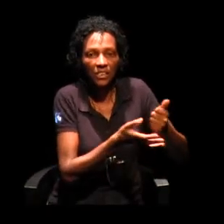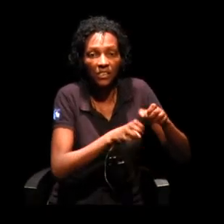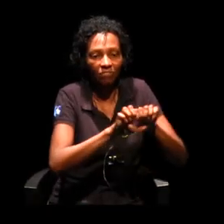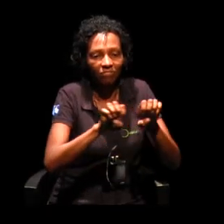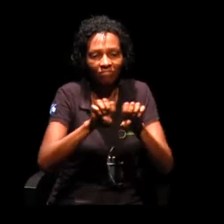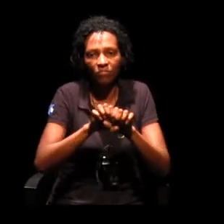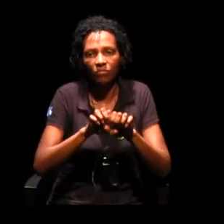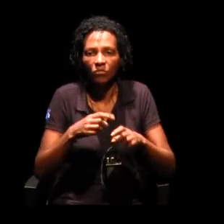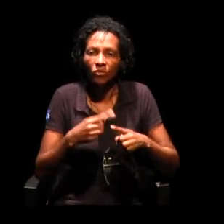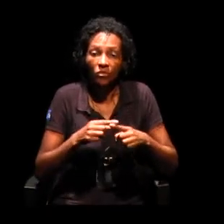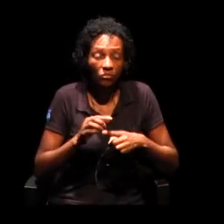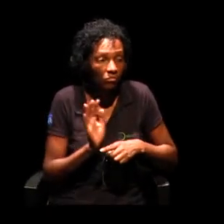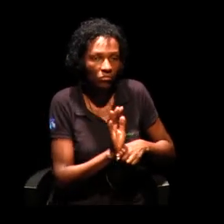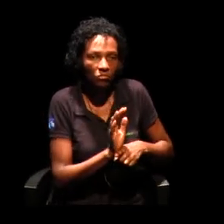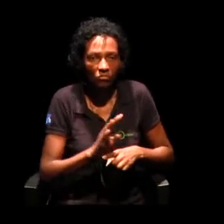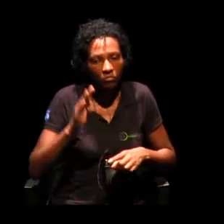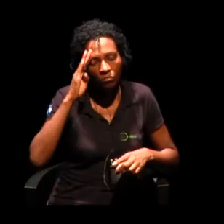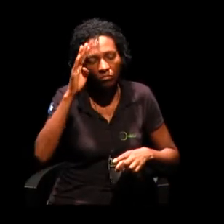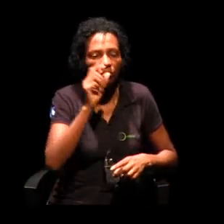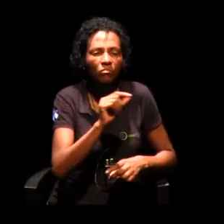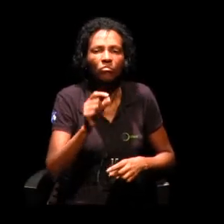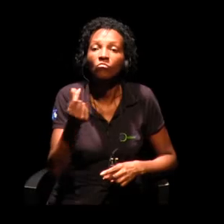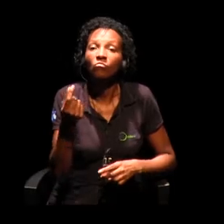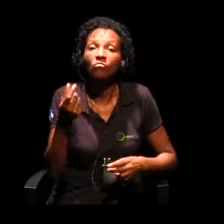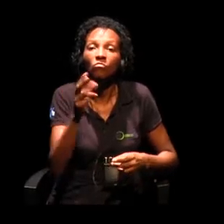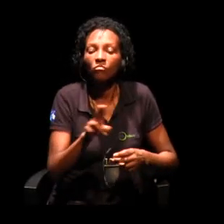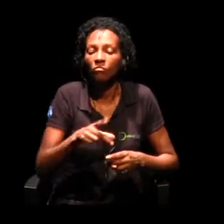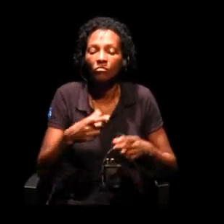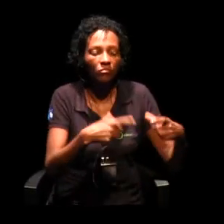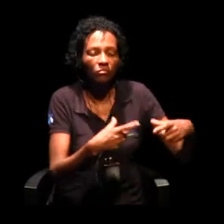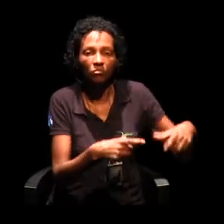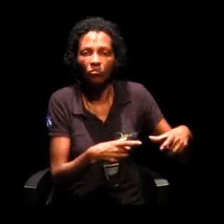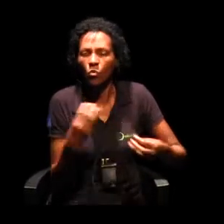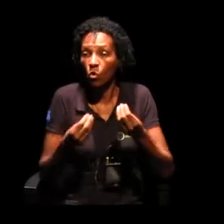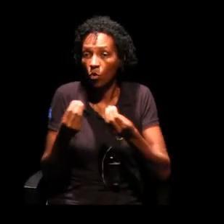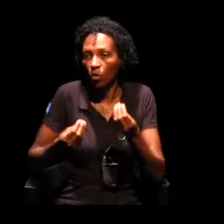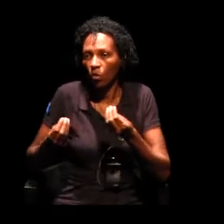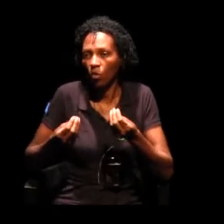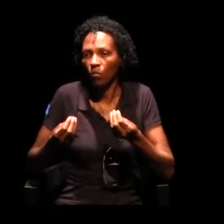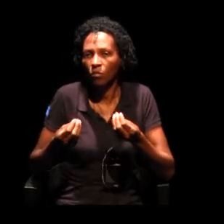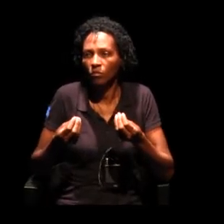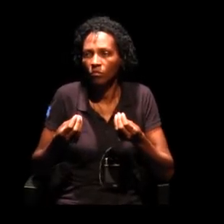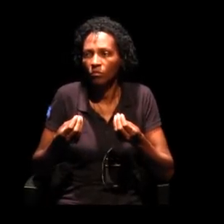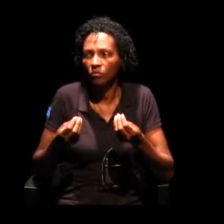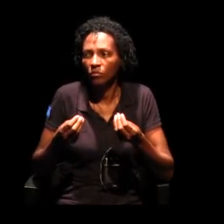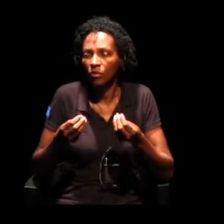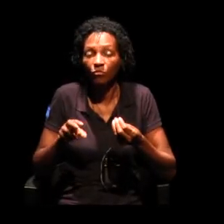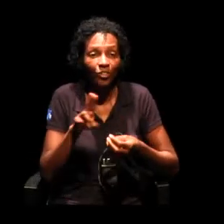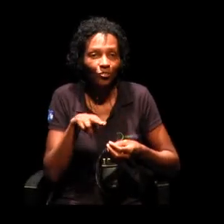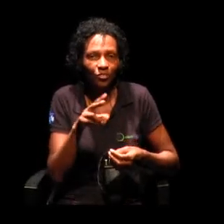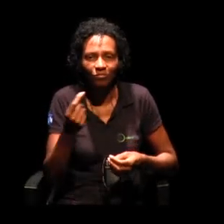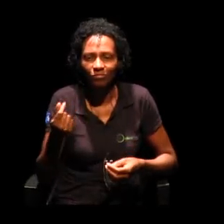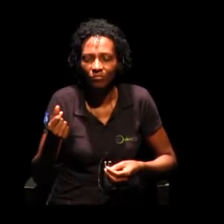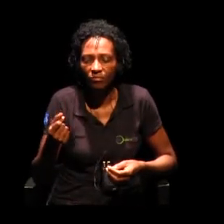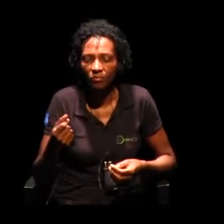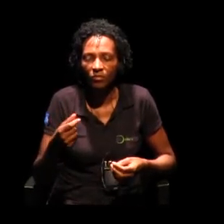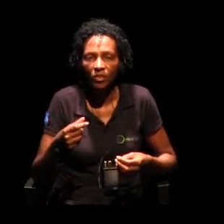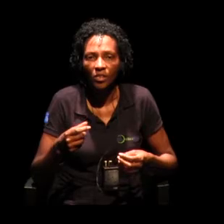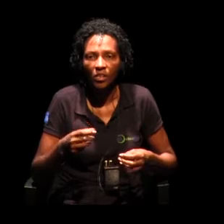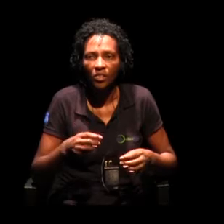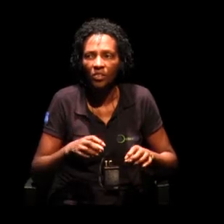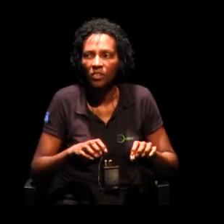observamos a idade da infraestrutura, porque isso nos ajudava a priorizar onde o dinheiro seria empregado e como